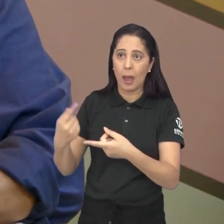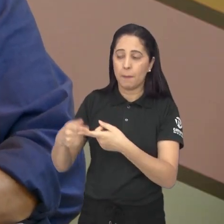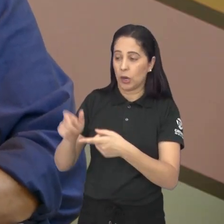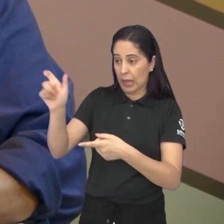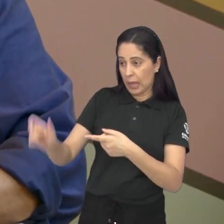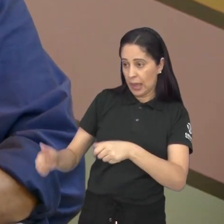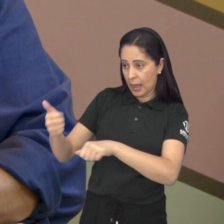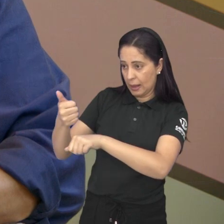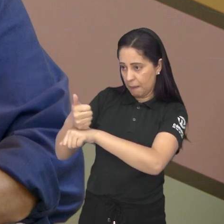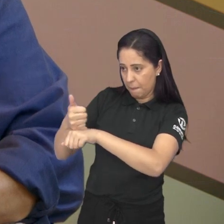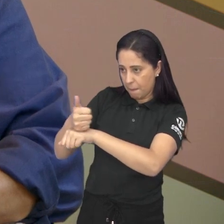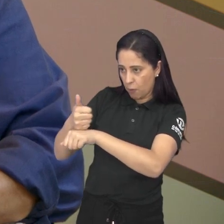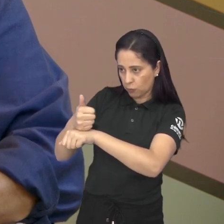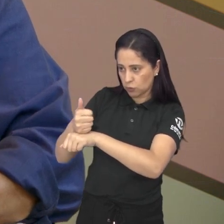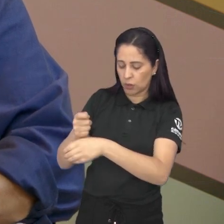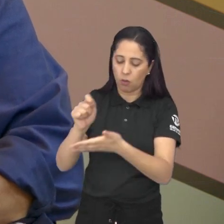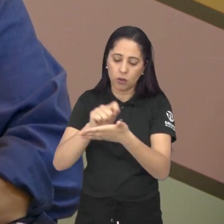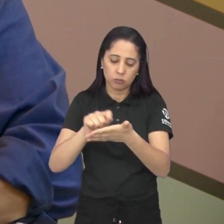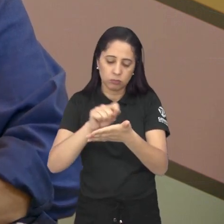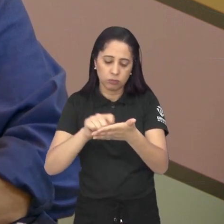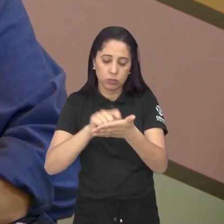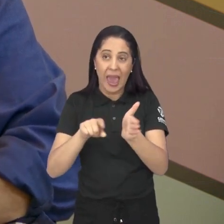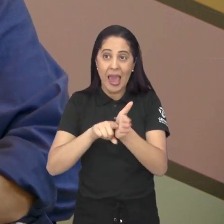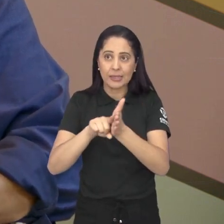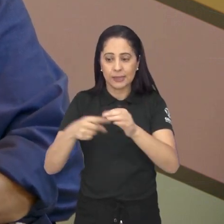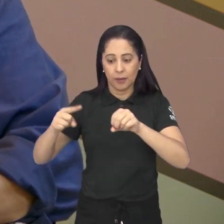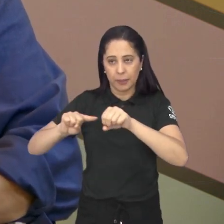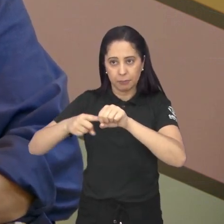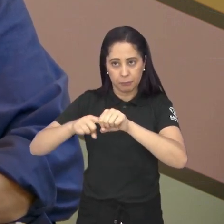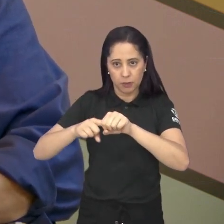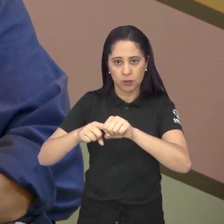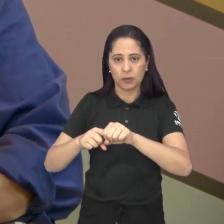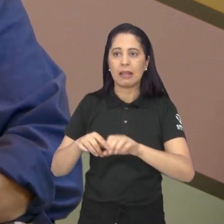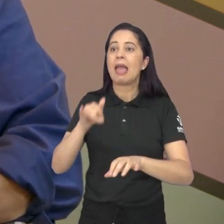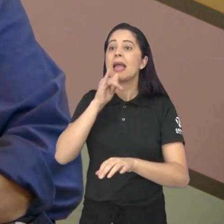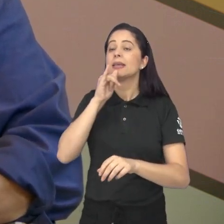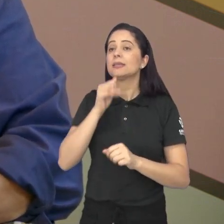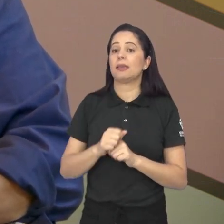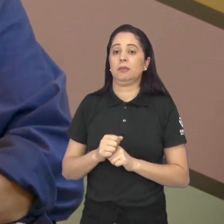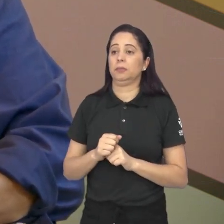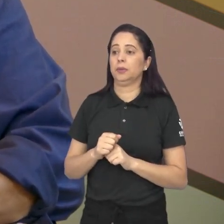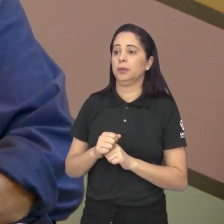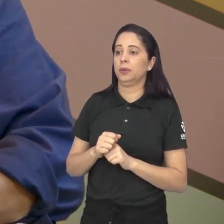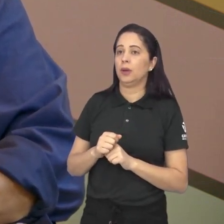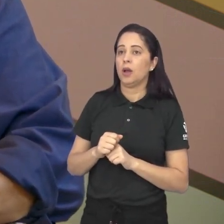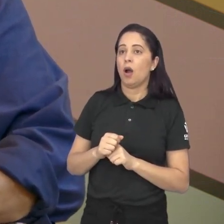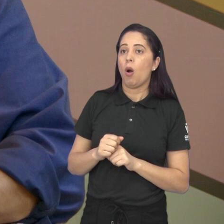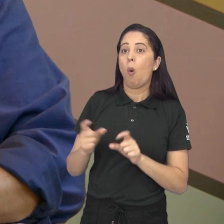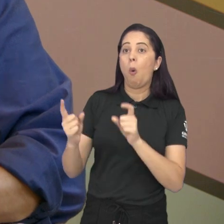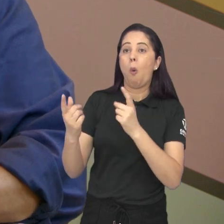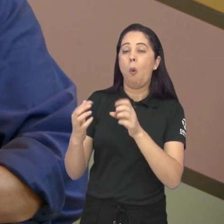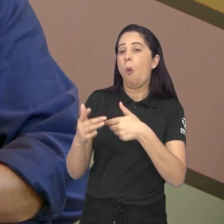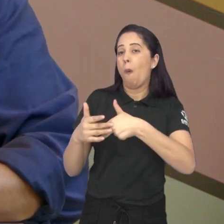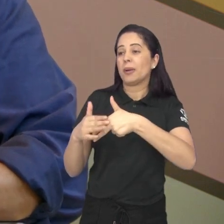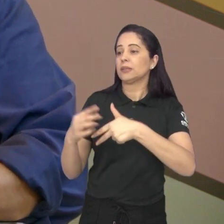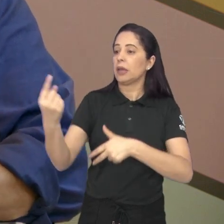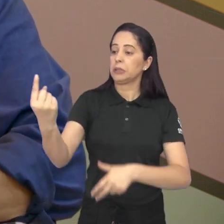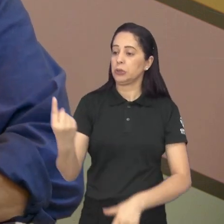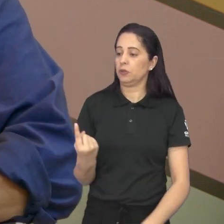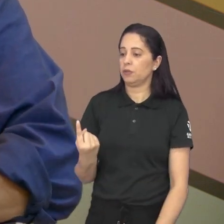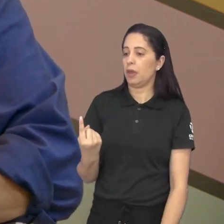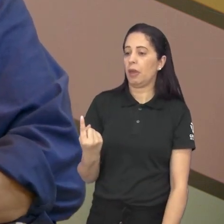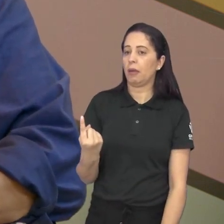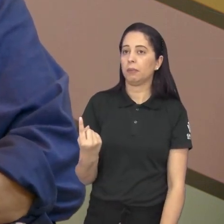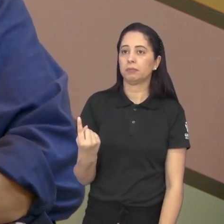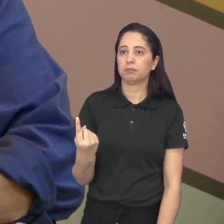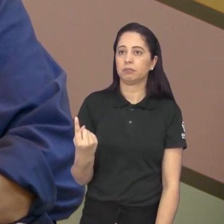capaz de fazer um pedido de colonoscopia. Né? Então eu recebo, por exemplo, pacientes que a ginecologista da mulher pediu uma colonoscopia para